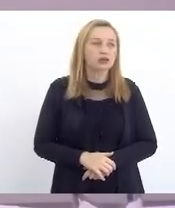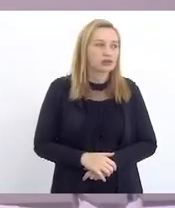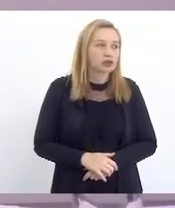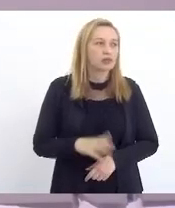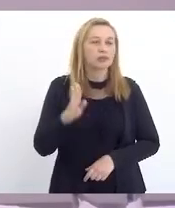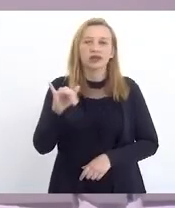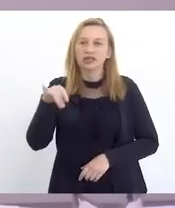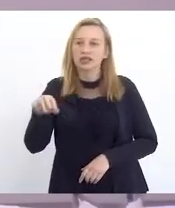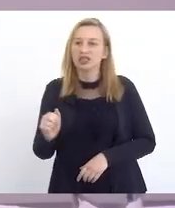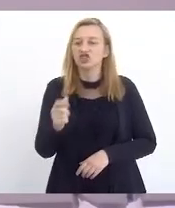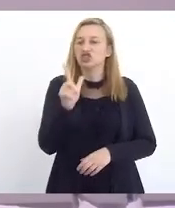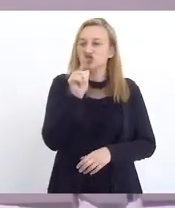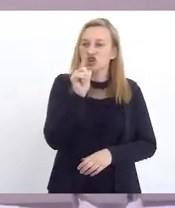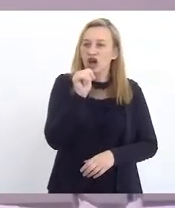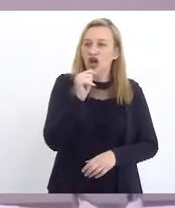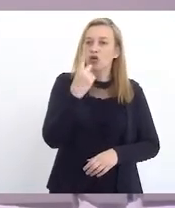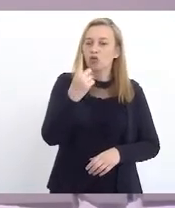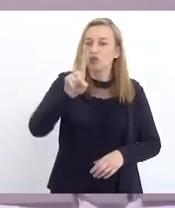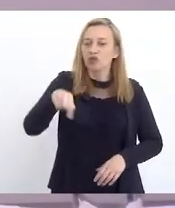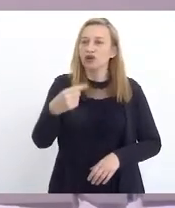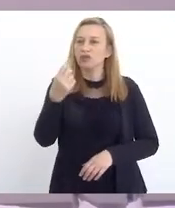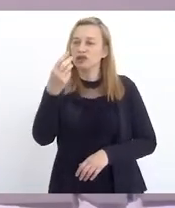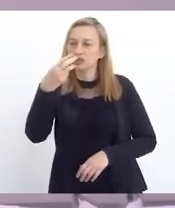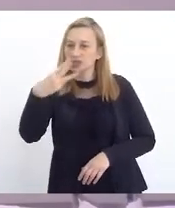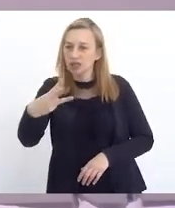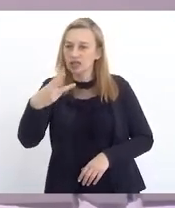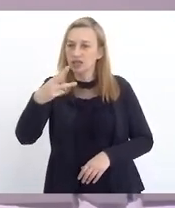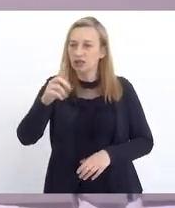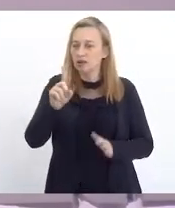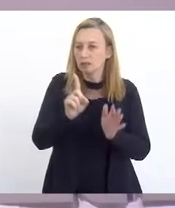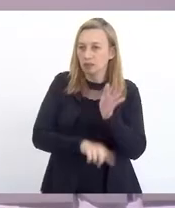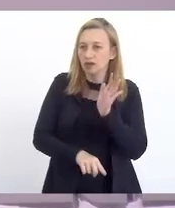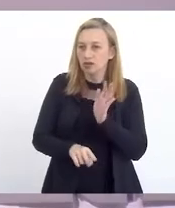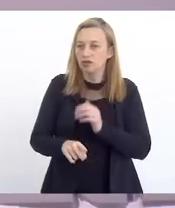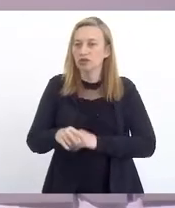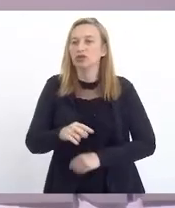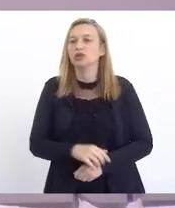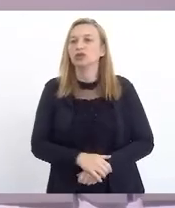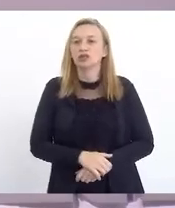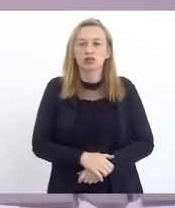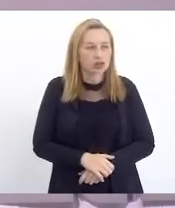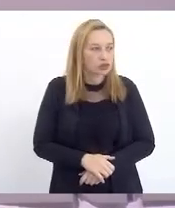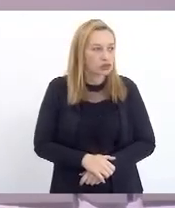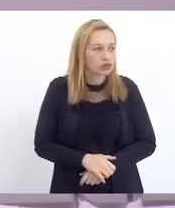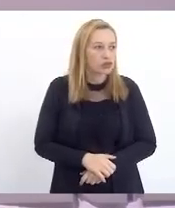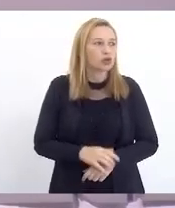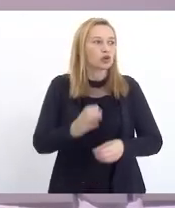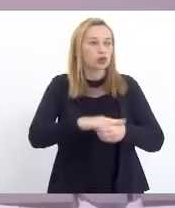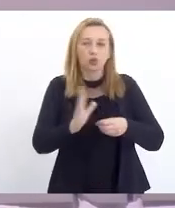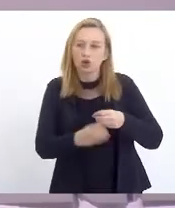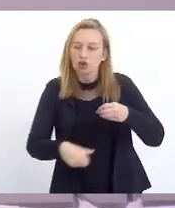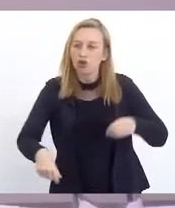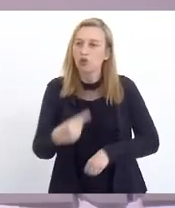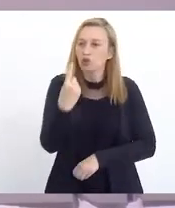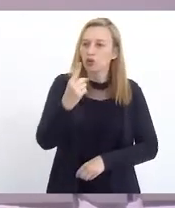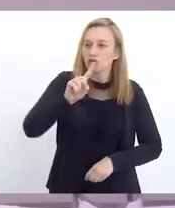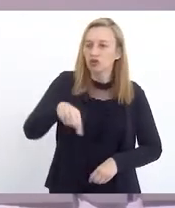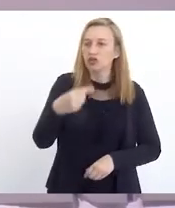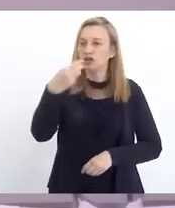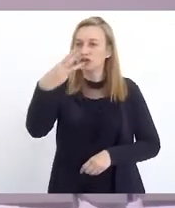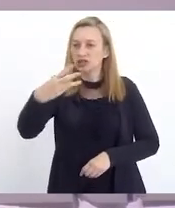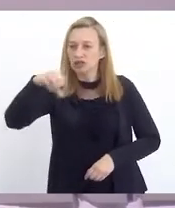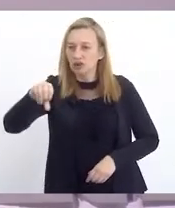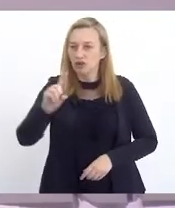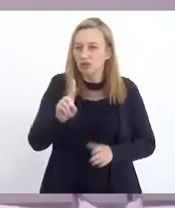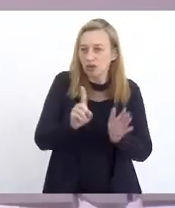água ficou 1,23 menor que o ano de 2017. O índice de atendimento de esgoto ficou 1,39 menor